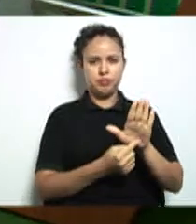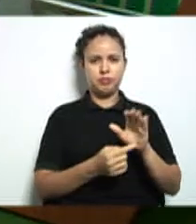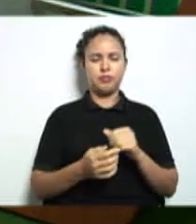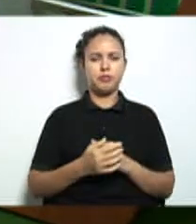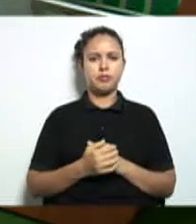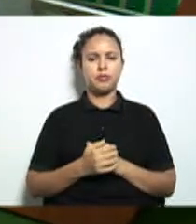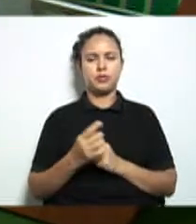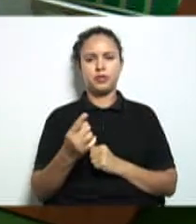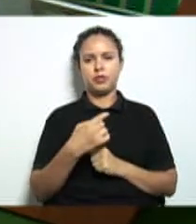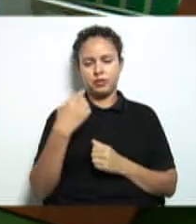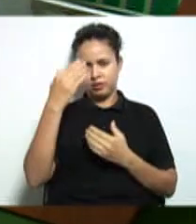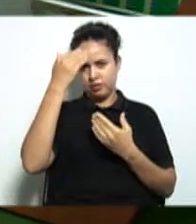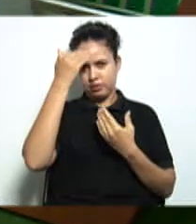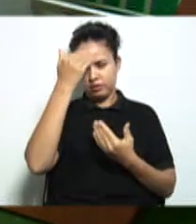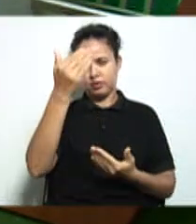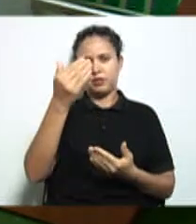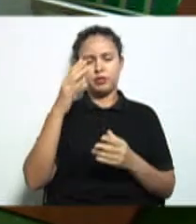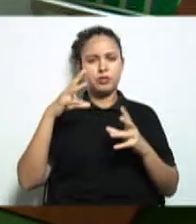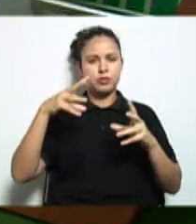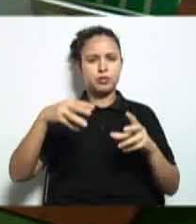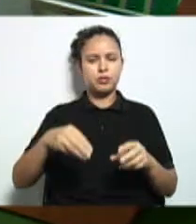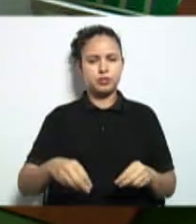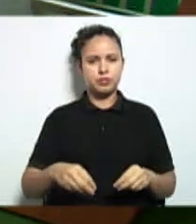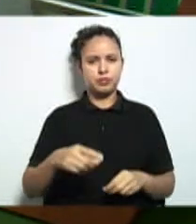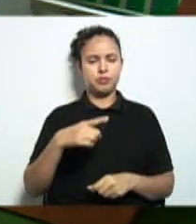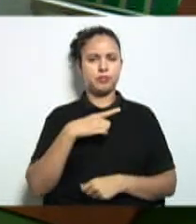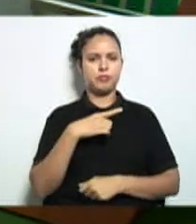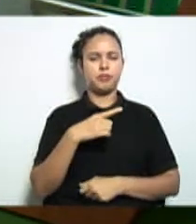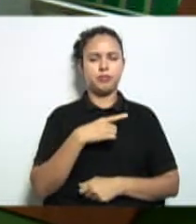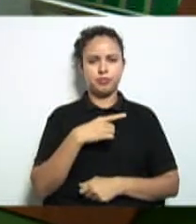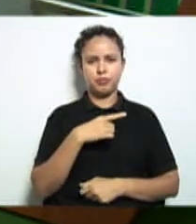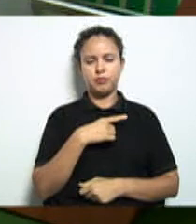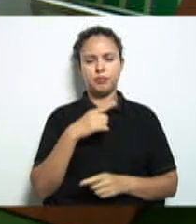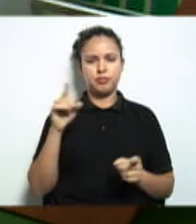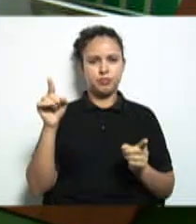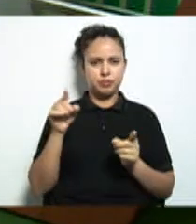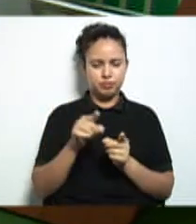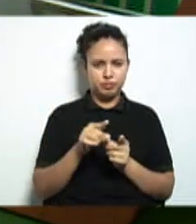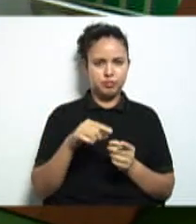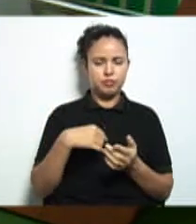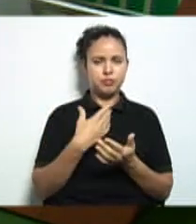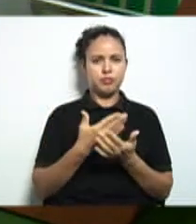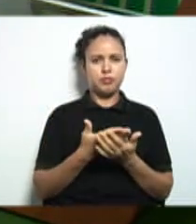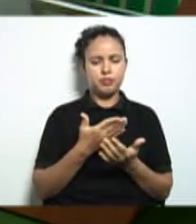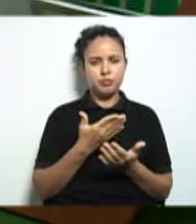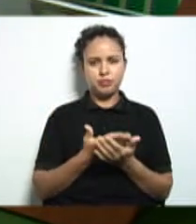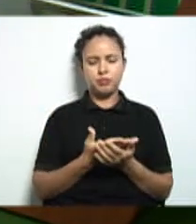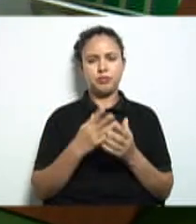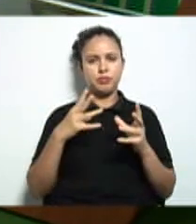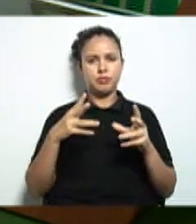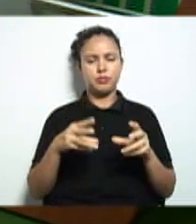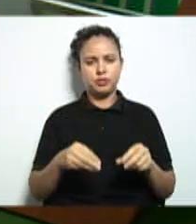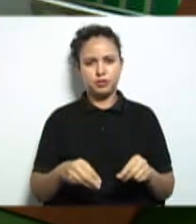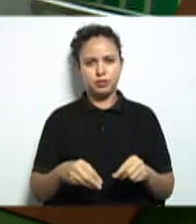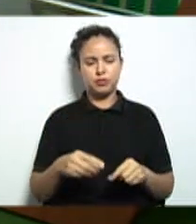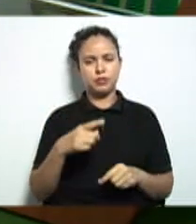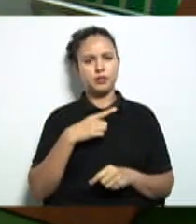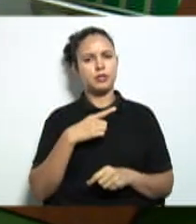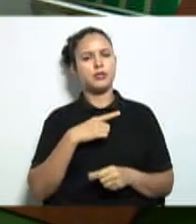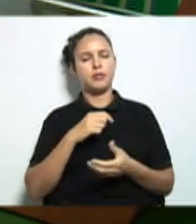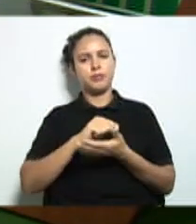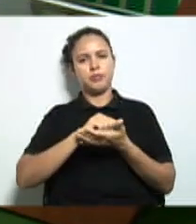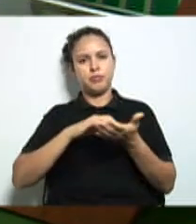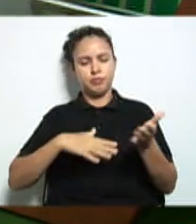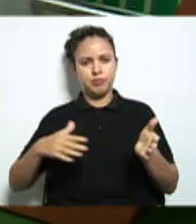gente agradece muito a sua atenção. Nós temos aí o resumo da aula, e tudo que foi feito. Ainda tem as suas atividades